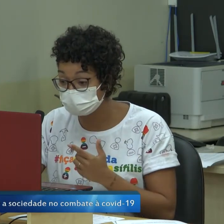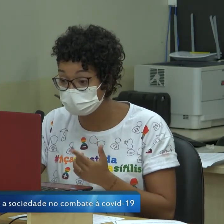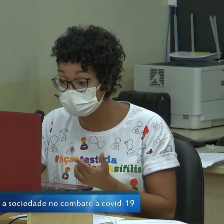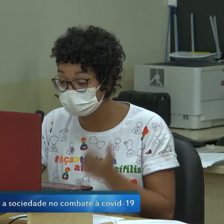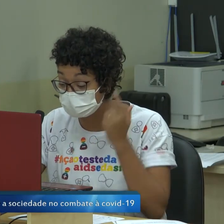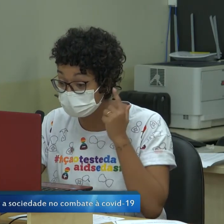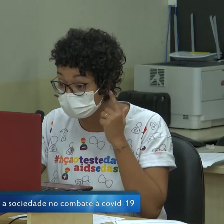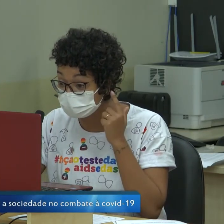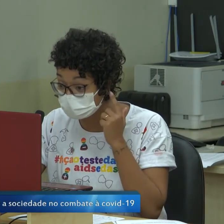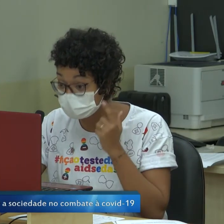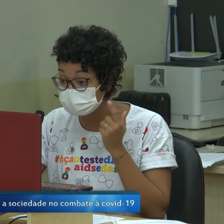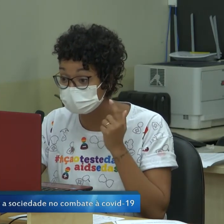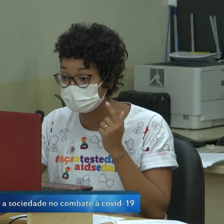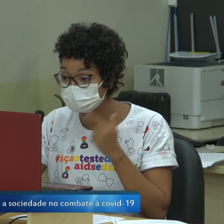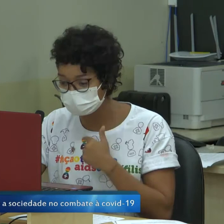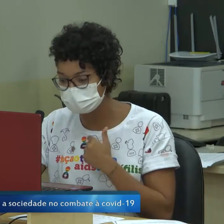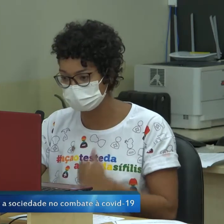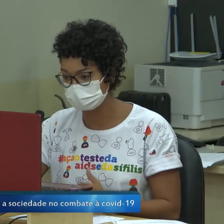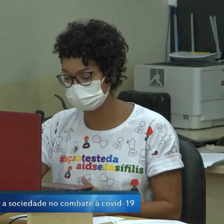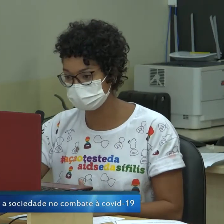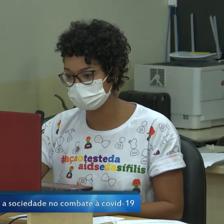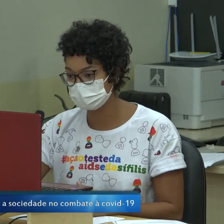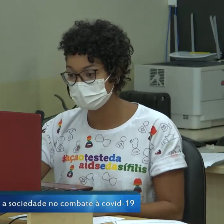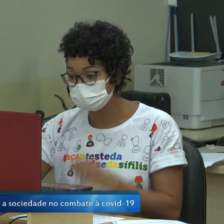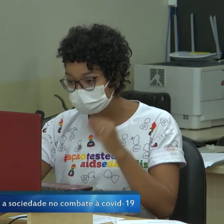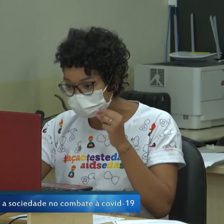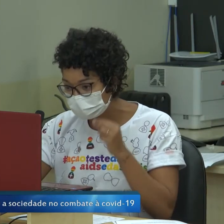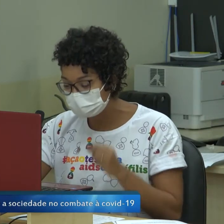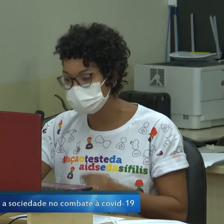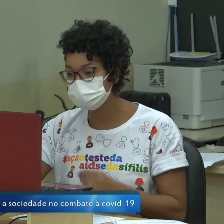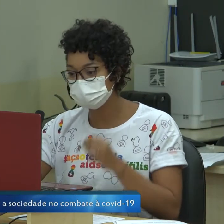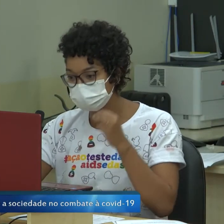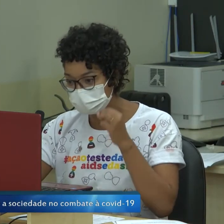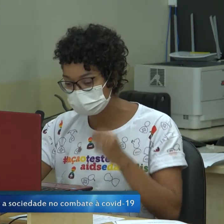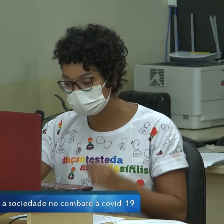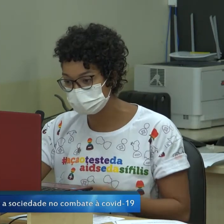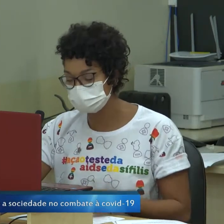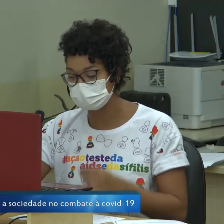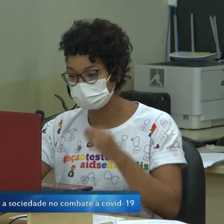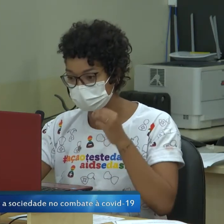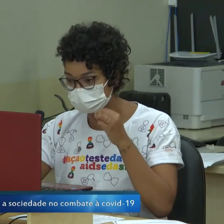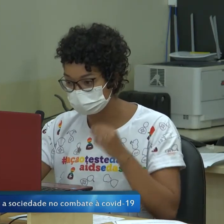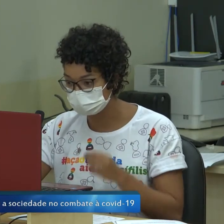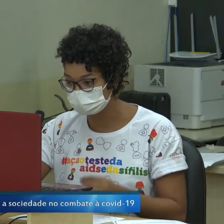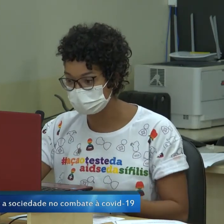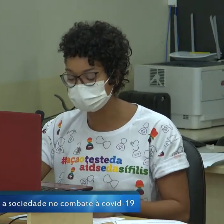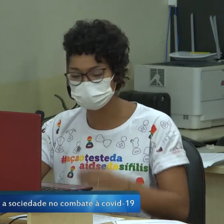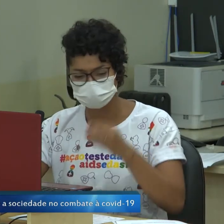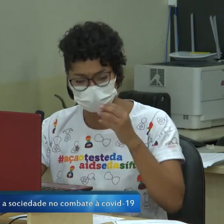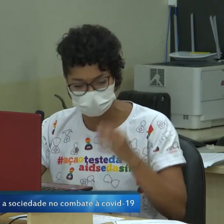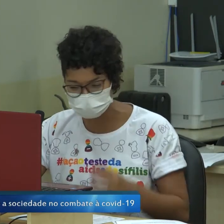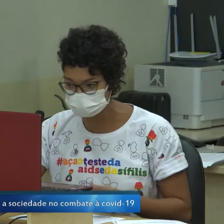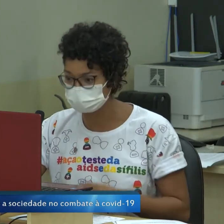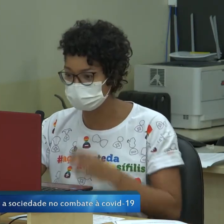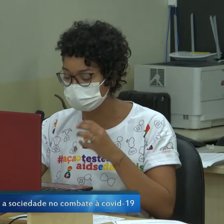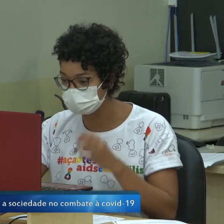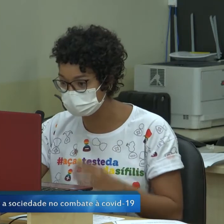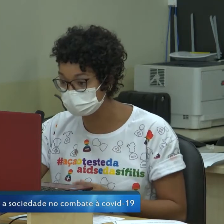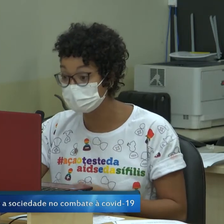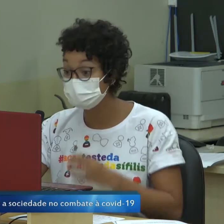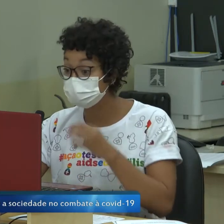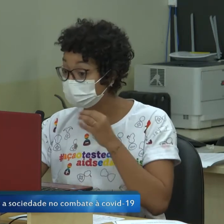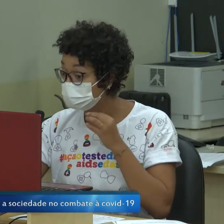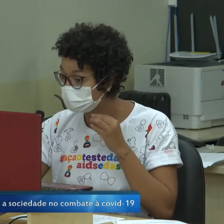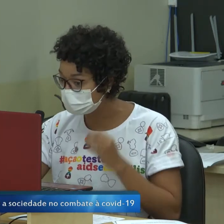e uma boca, que é para ouvir mais e falar menos. Os ataques que os profissionais de saúde de Araraquara estão sofrendo, com filmagens, com